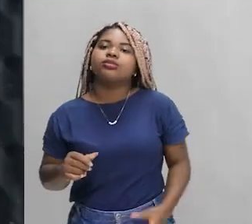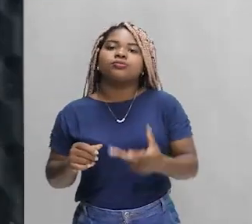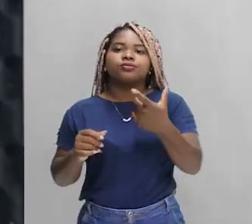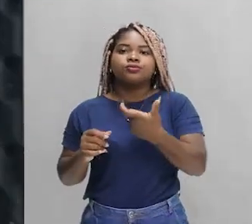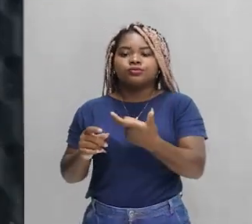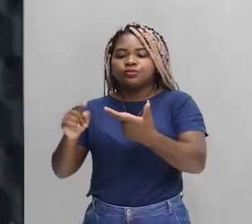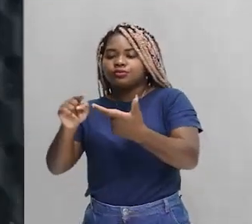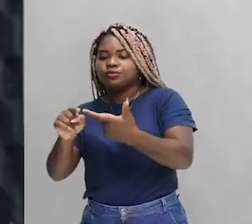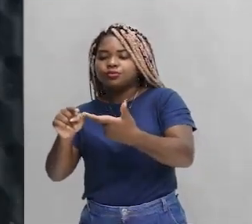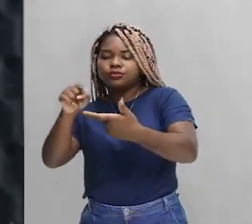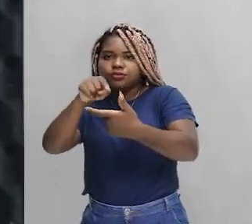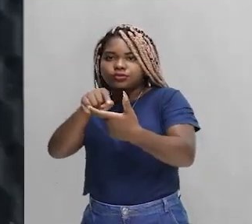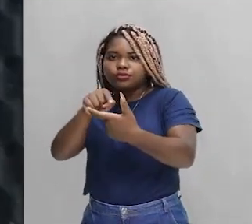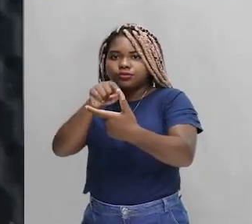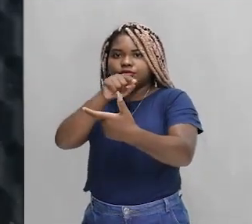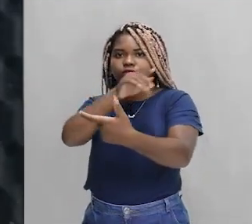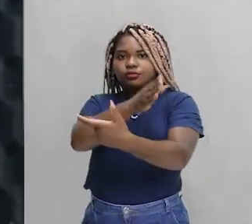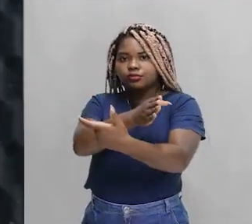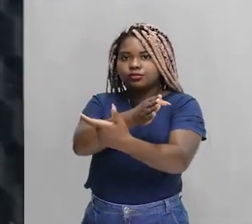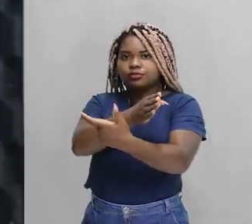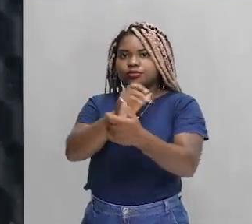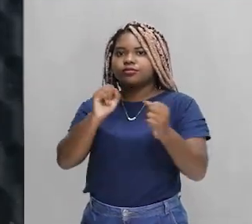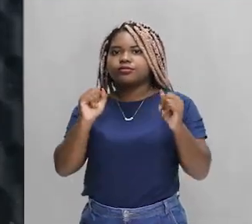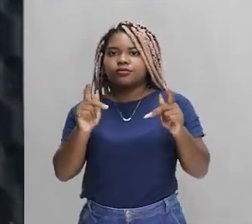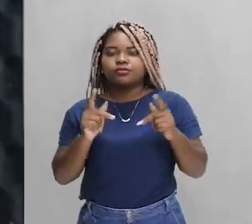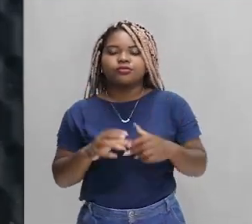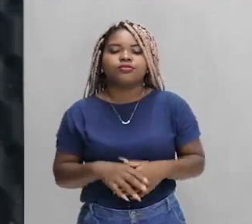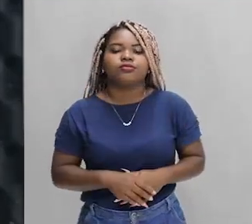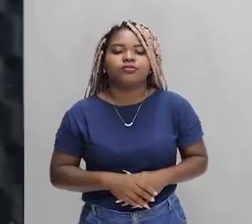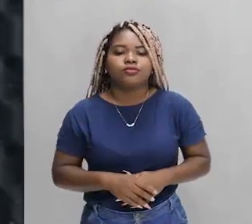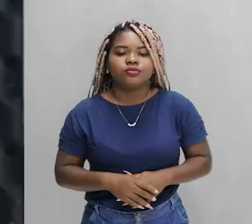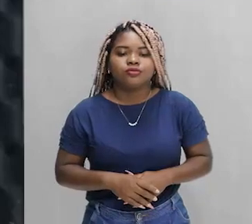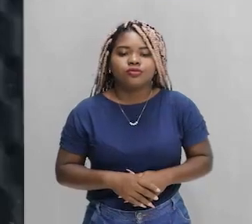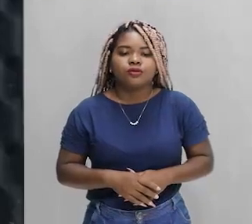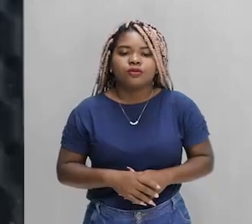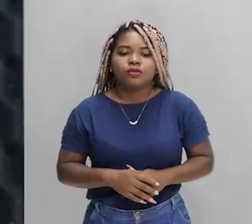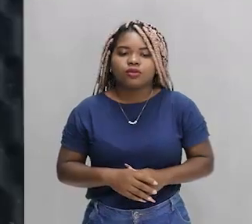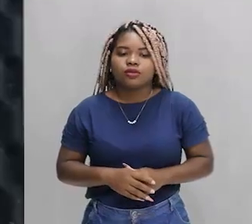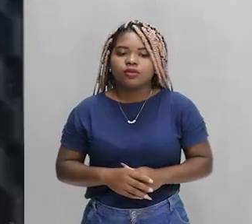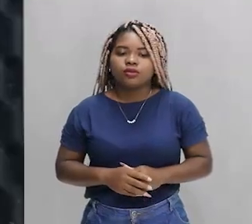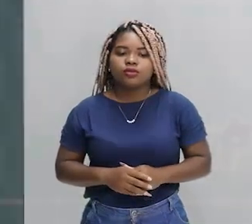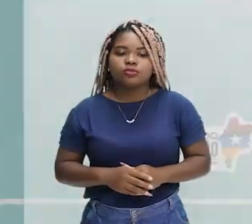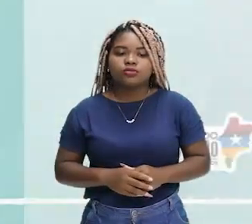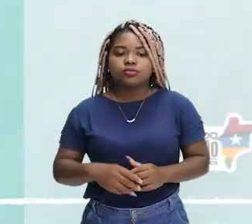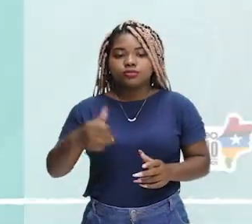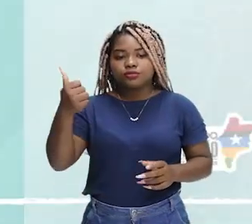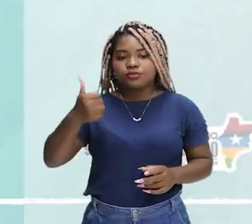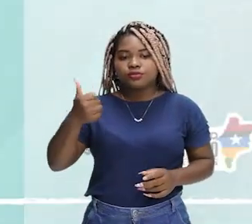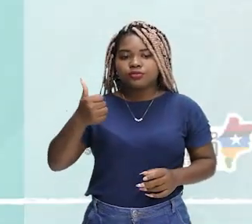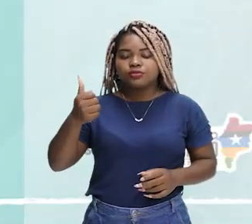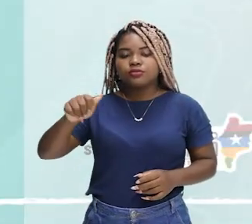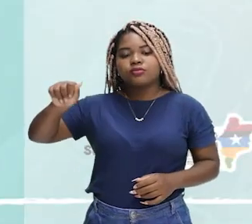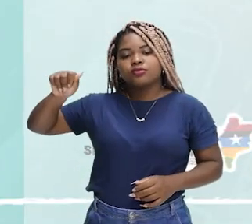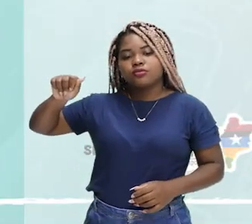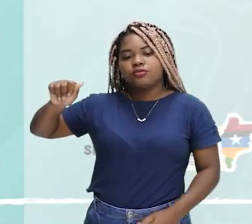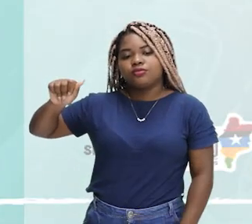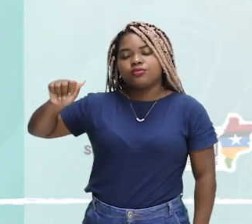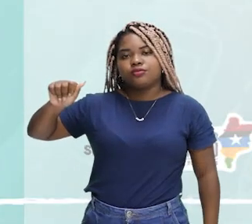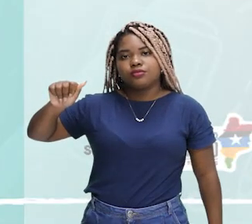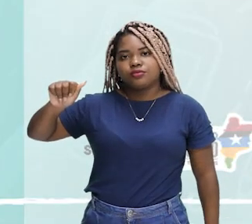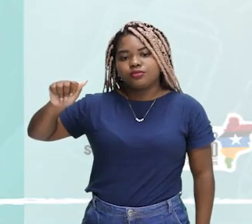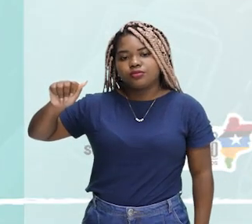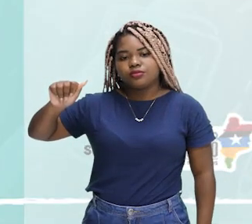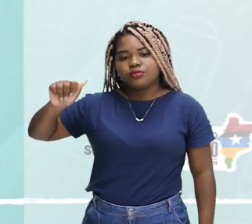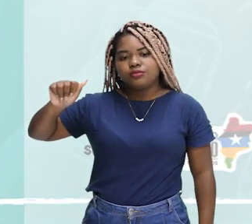das proparoxítonas. Então, vamos ver quais que seguem as mesmas regras. Vamos lá. Primeira opção, letra A,